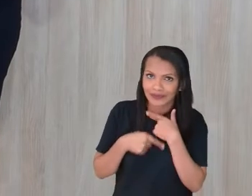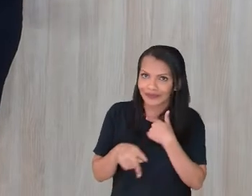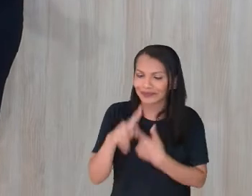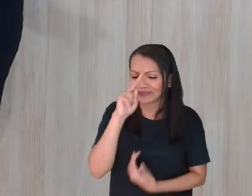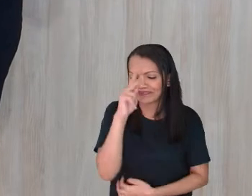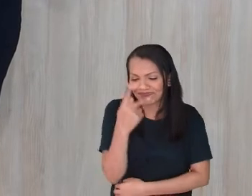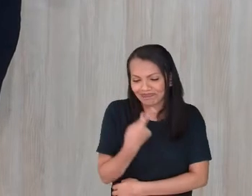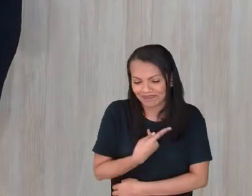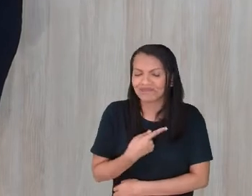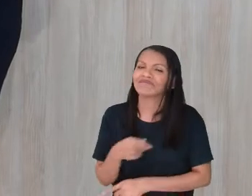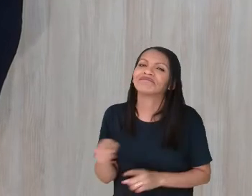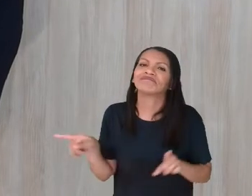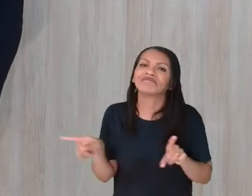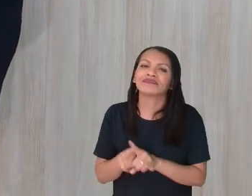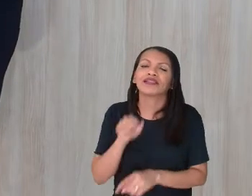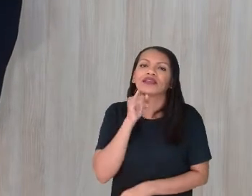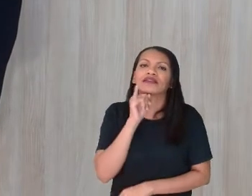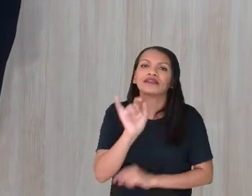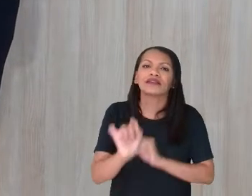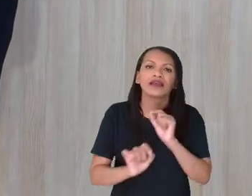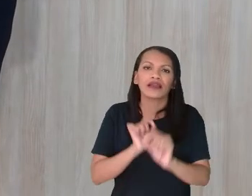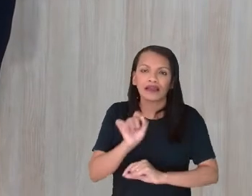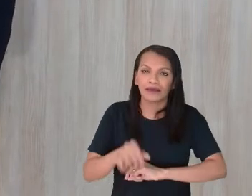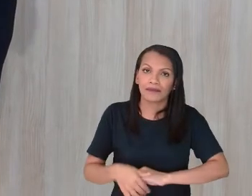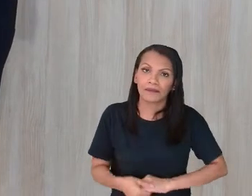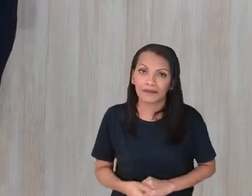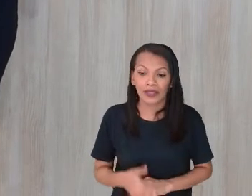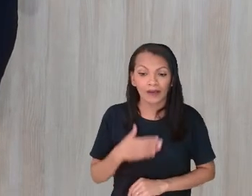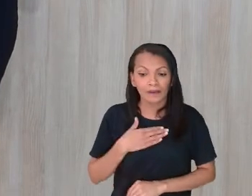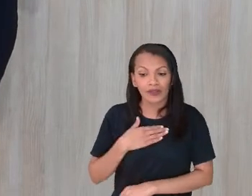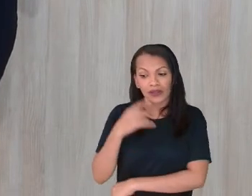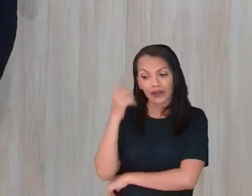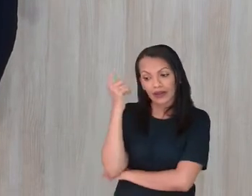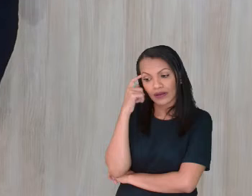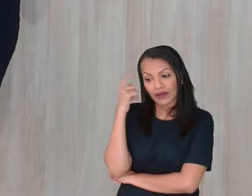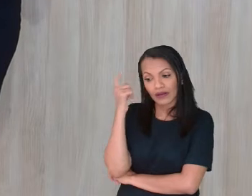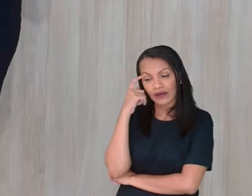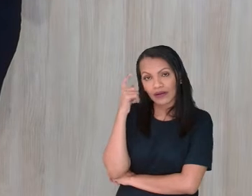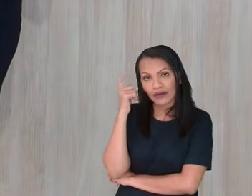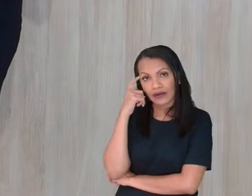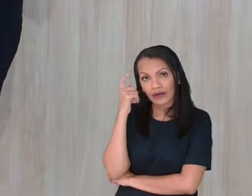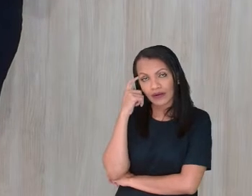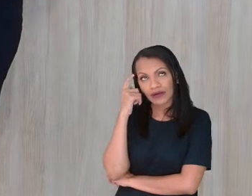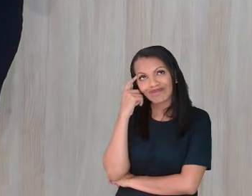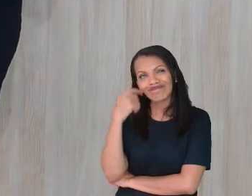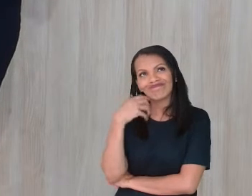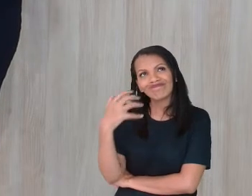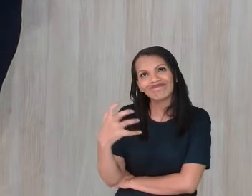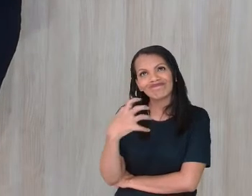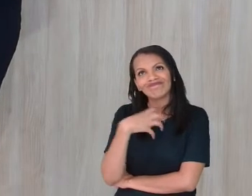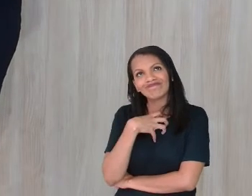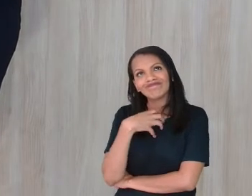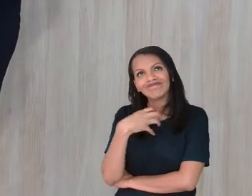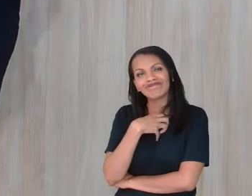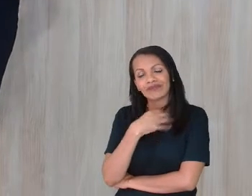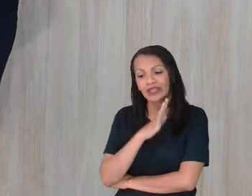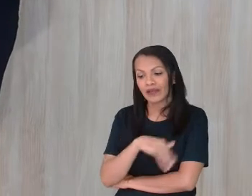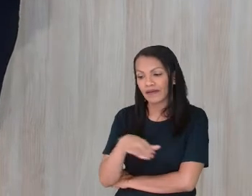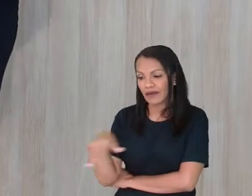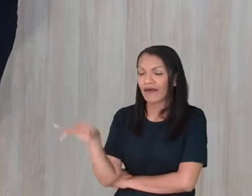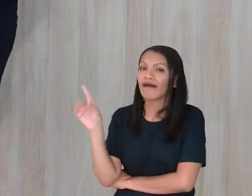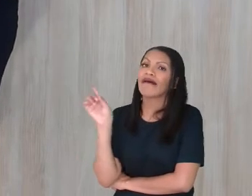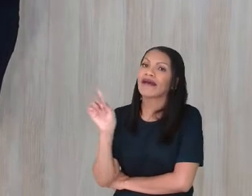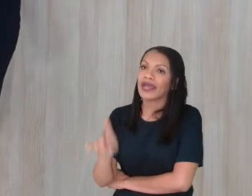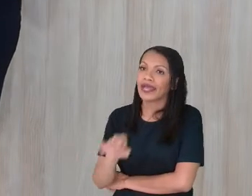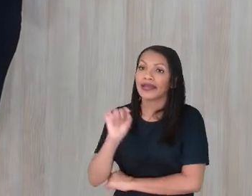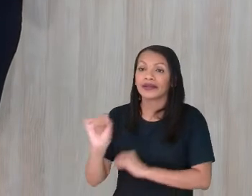tem, inclusive, devo dizer que, na minha cabeça, o registro que mais ficou da minha infância é